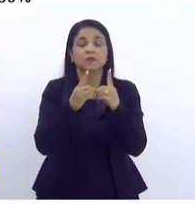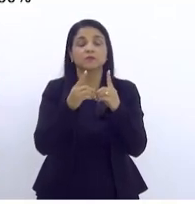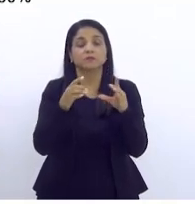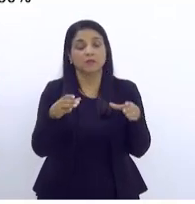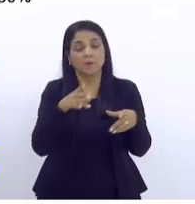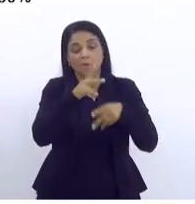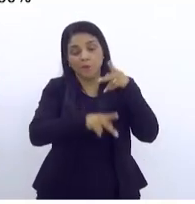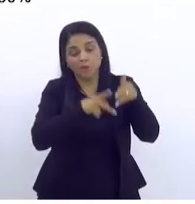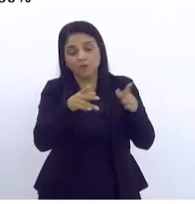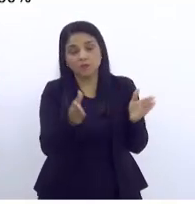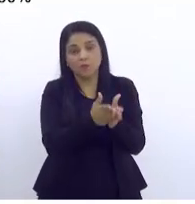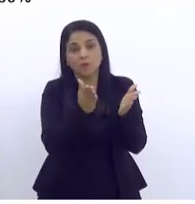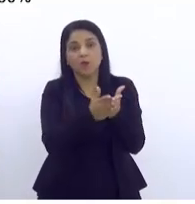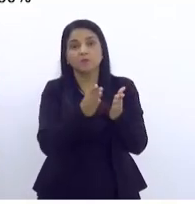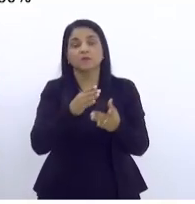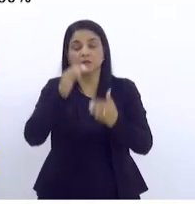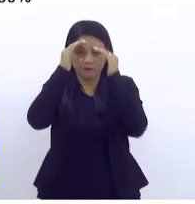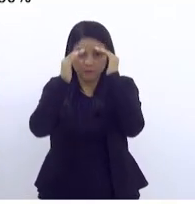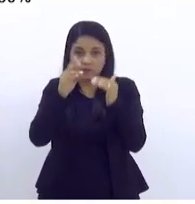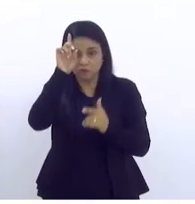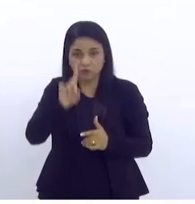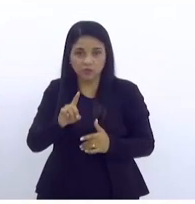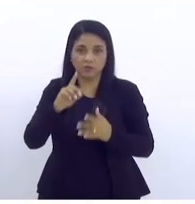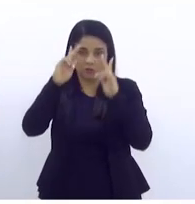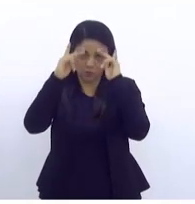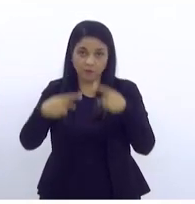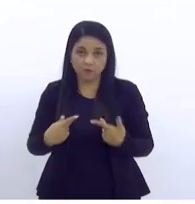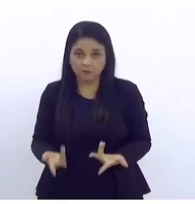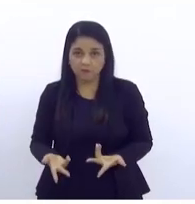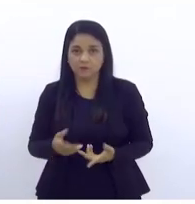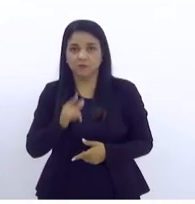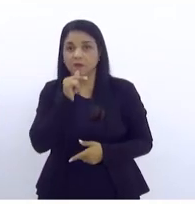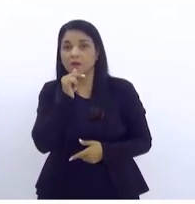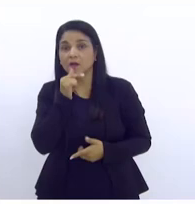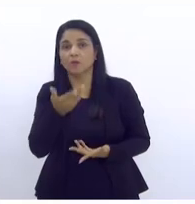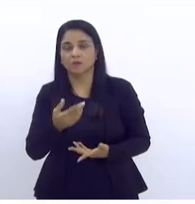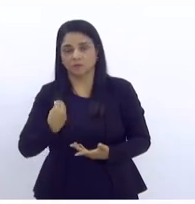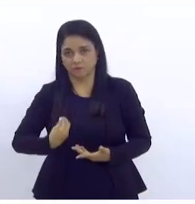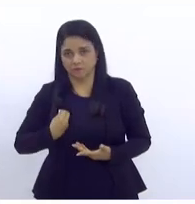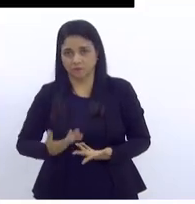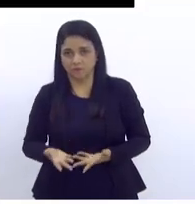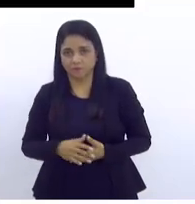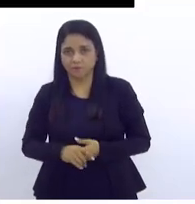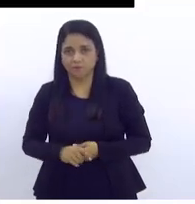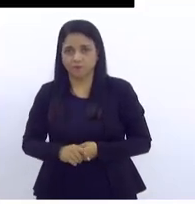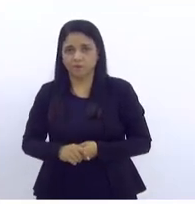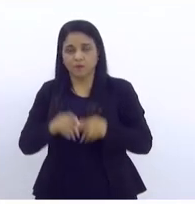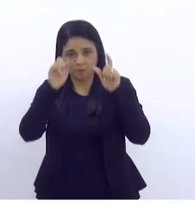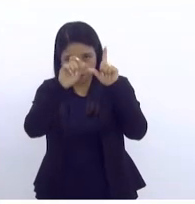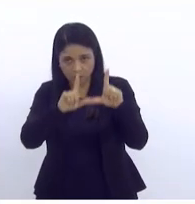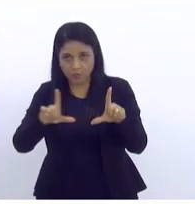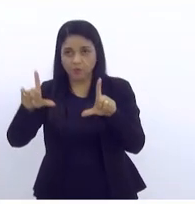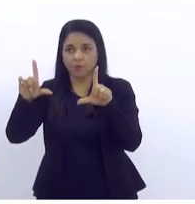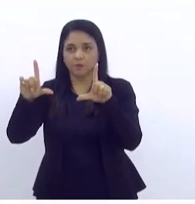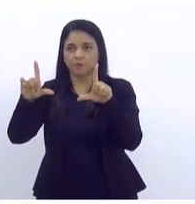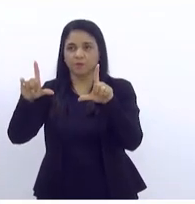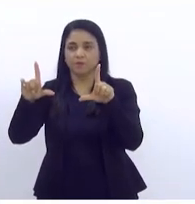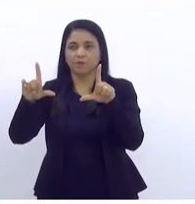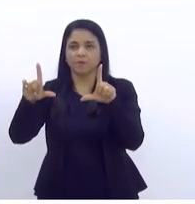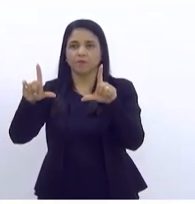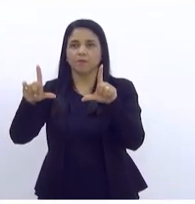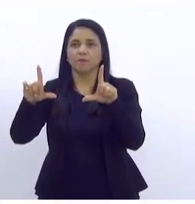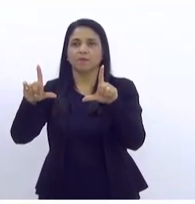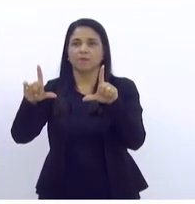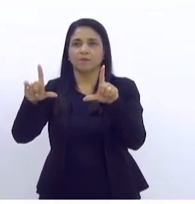respeitando o direito humano à água pode passar por favor Último bom